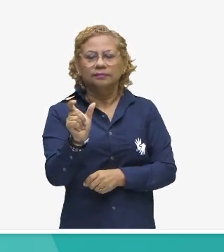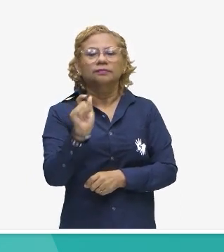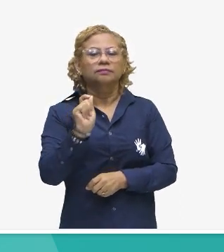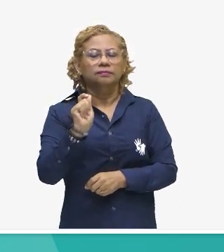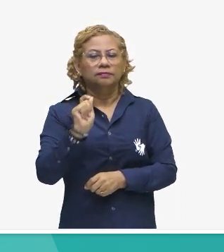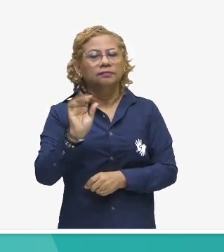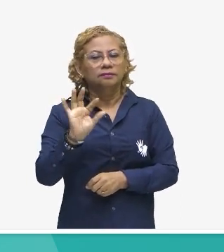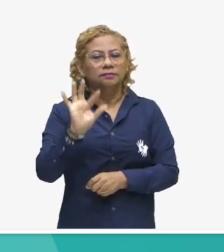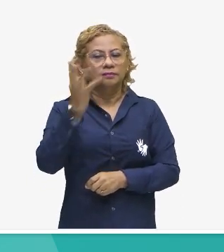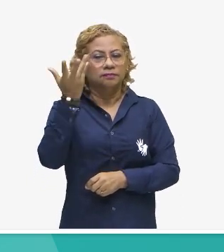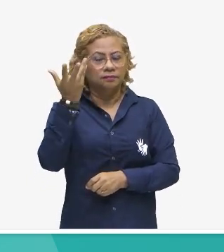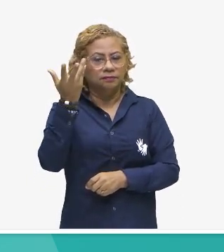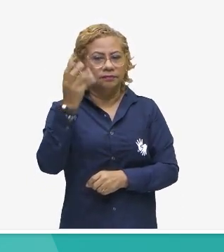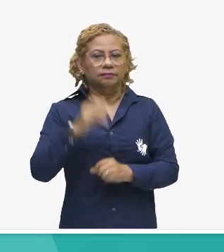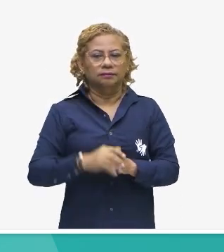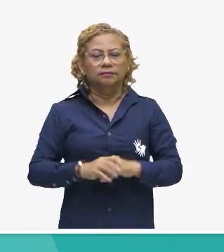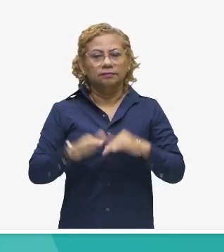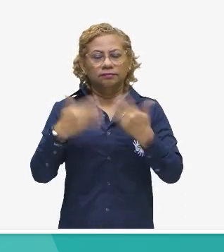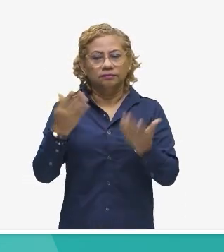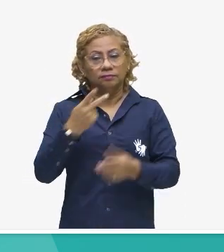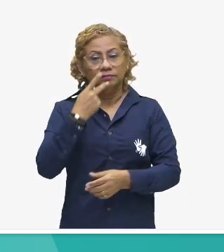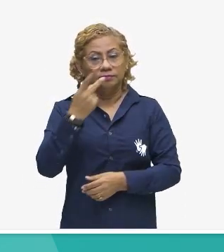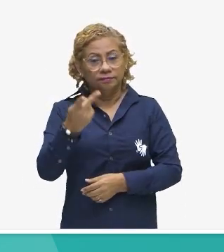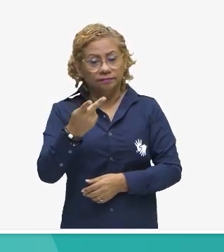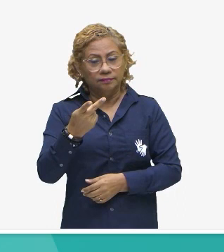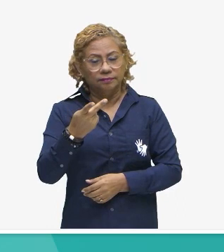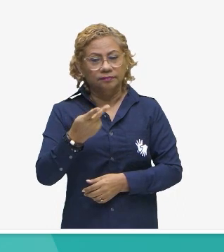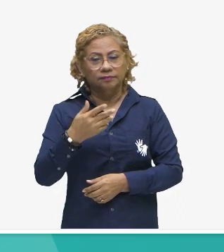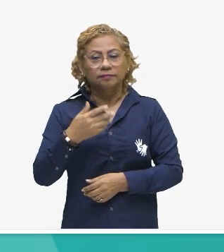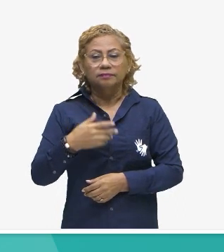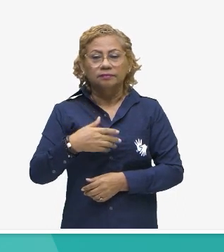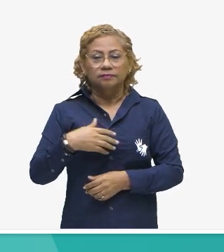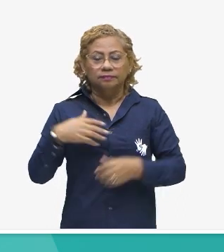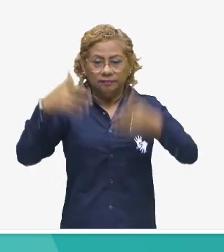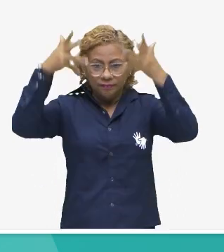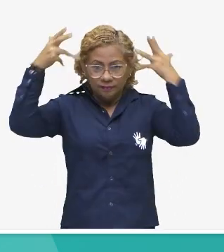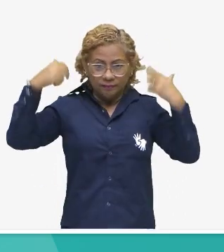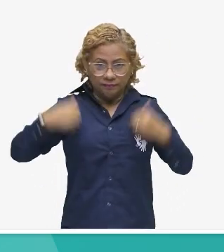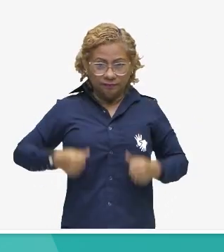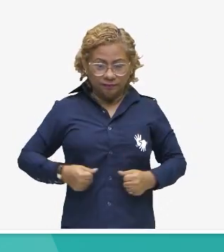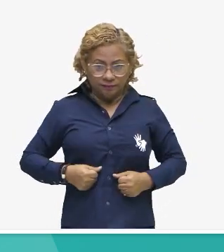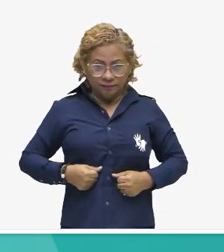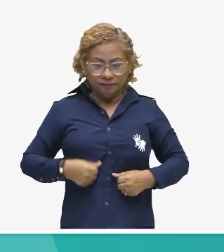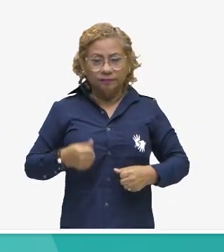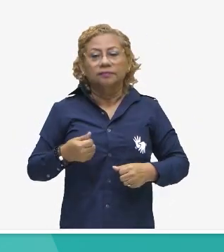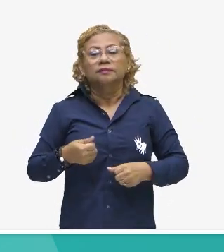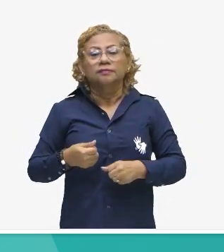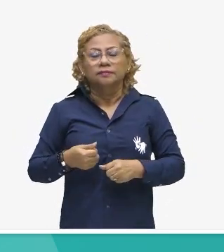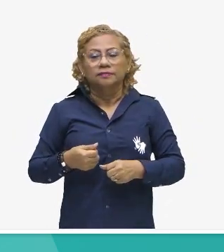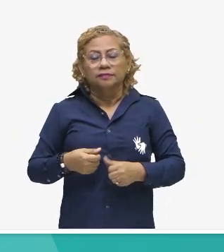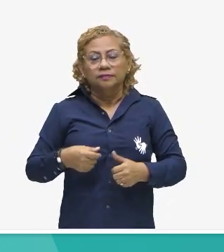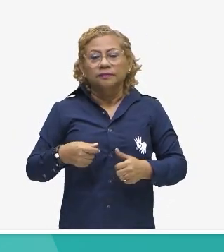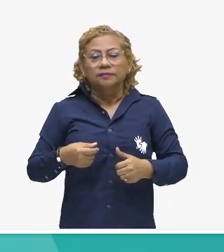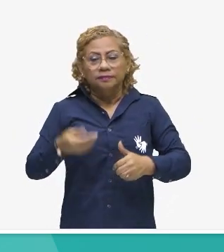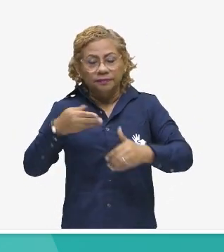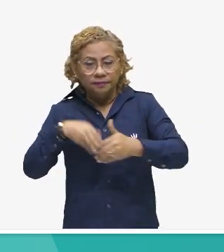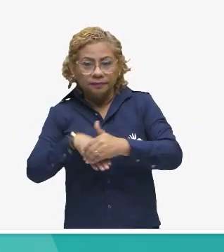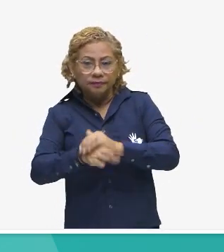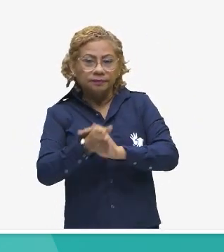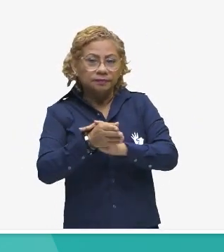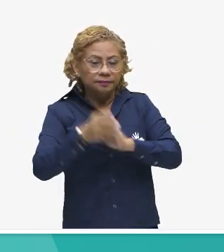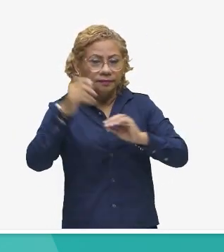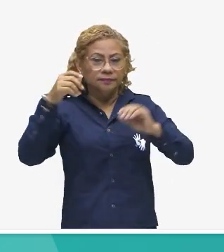algo. Quando ele diz vestir, calcei, penteei e peguei, está se preparando